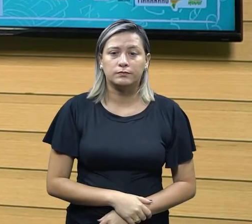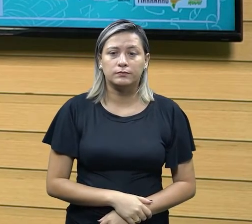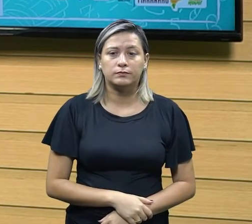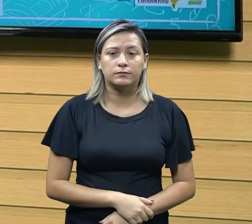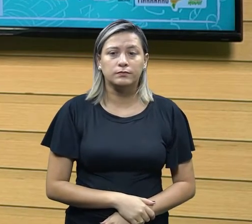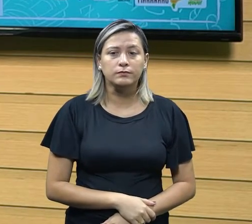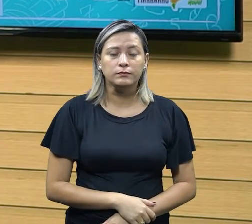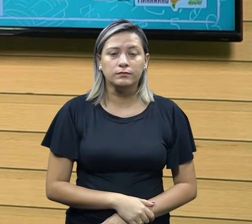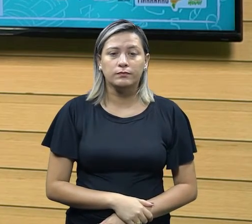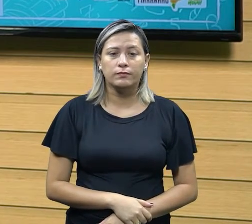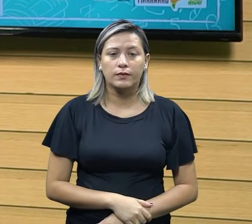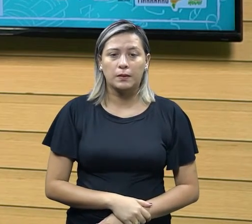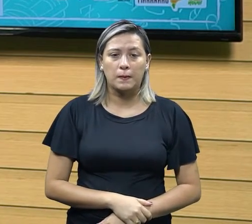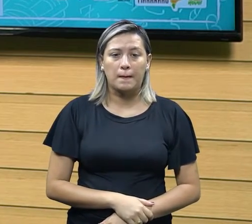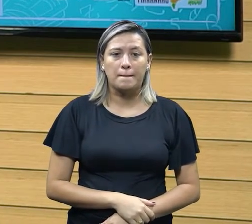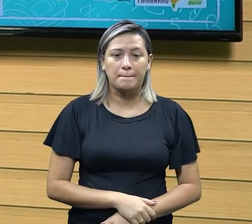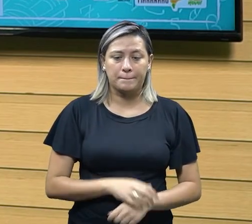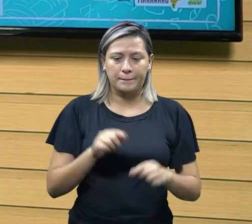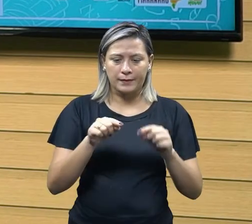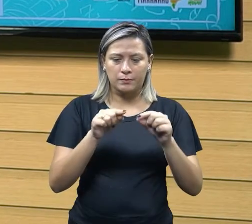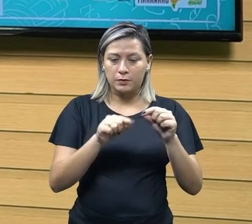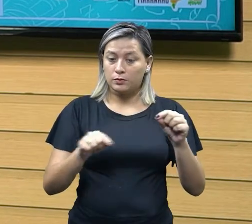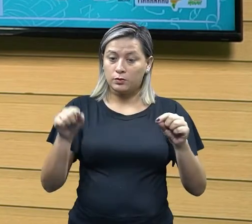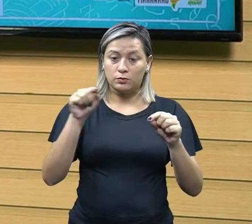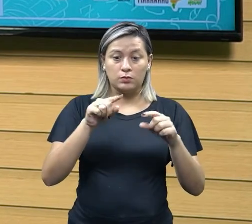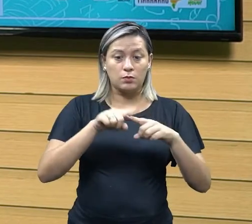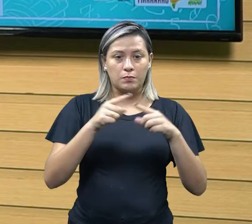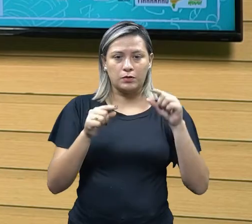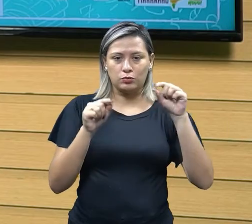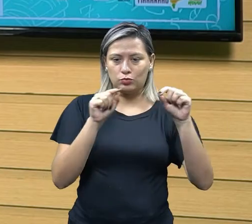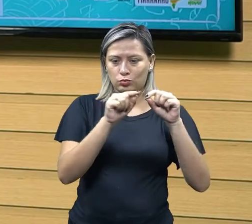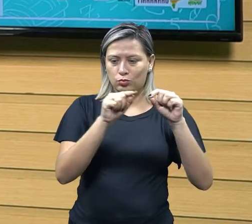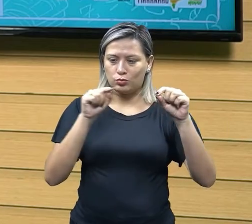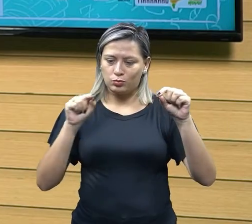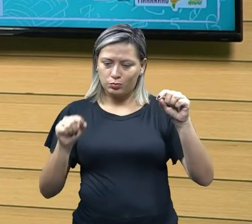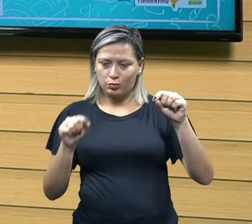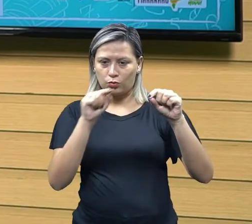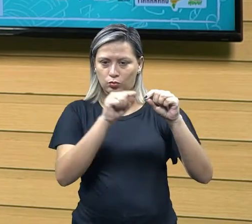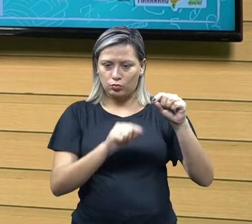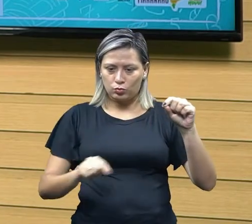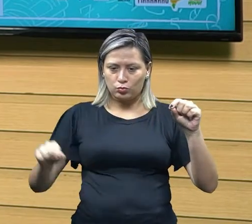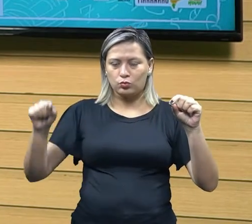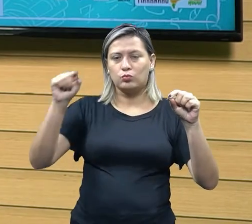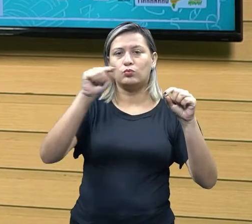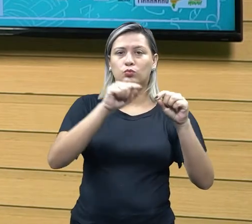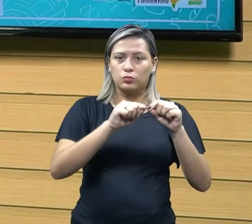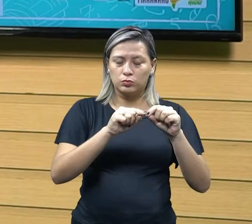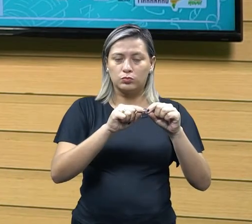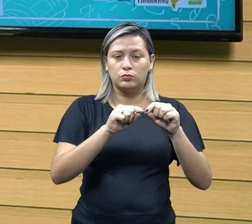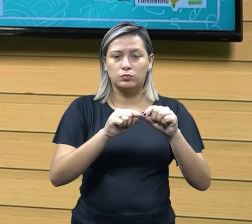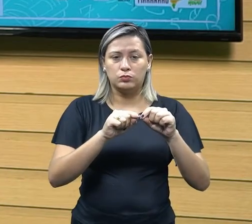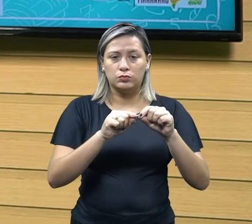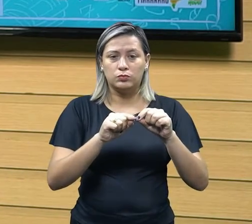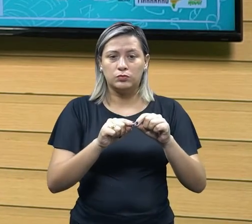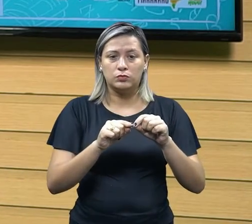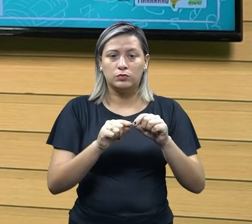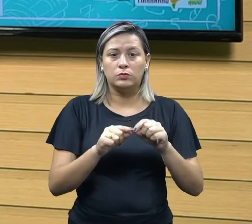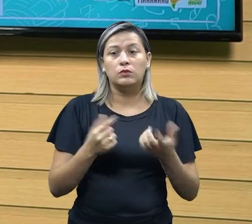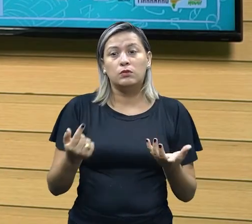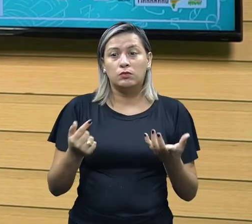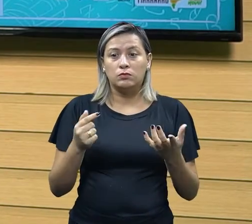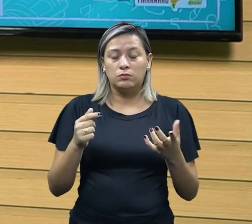dois pontos distintos, e não pelo centro, mas o centro também será conhecido. A diferença é que a gente